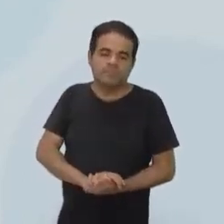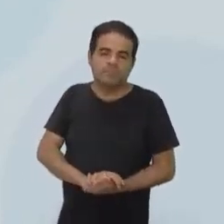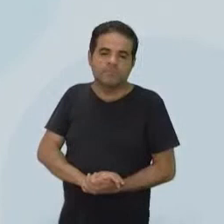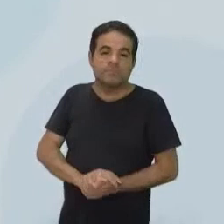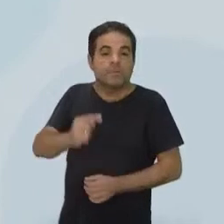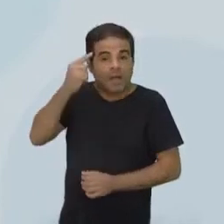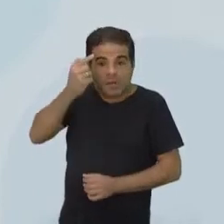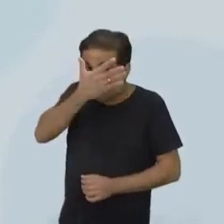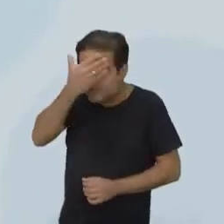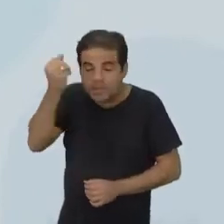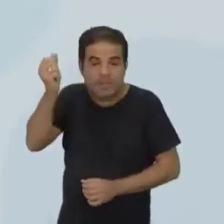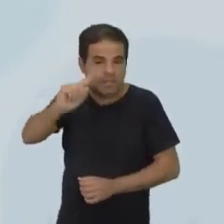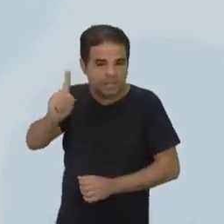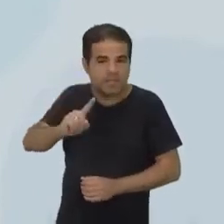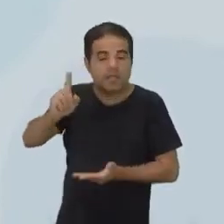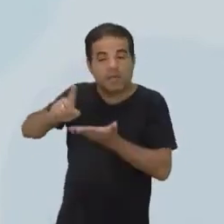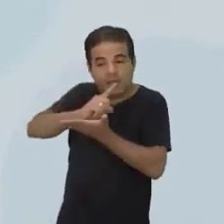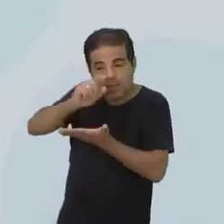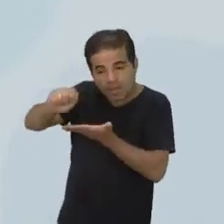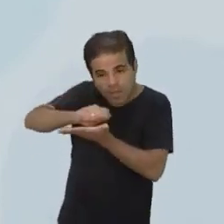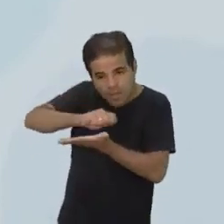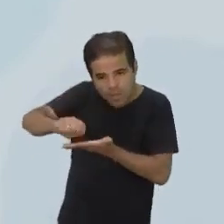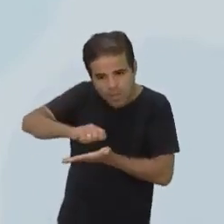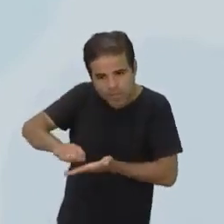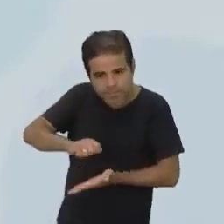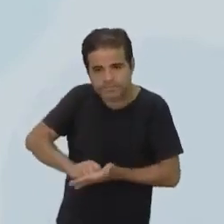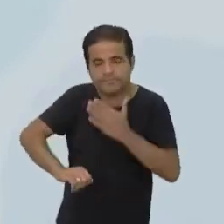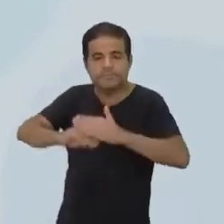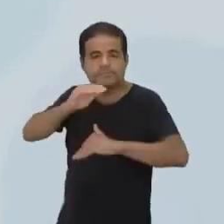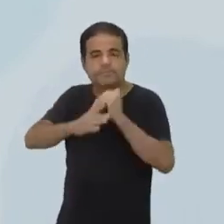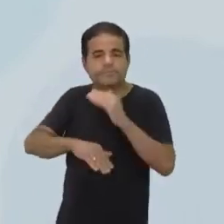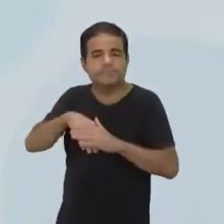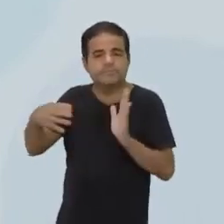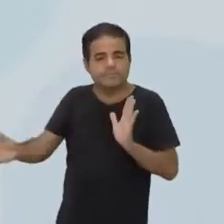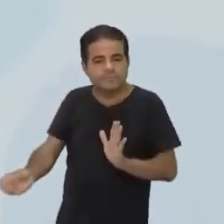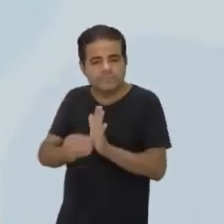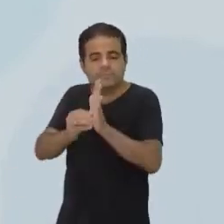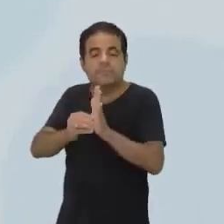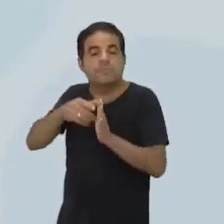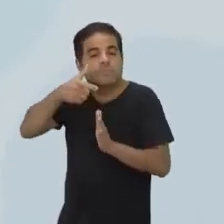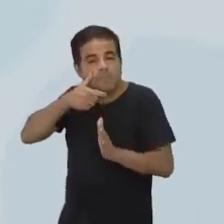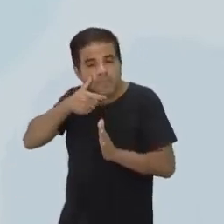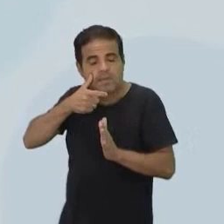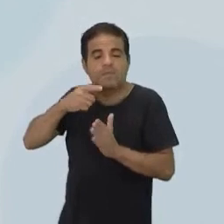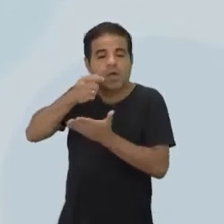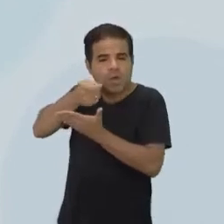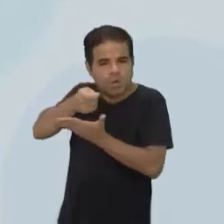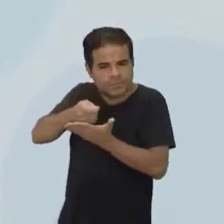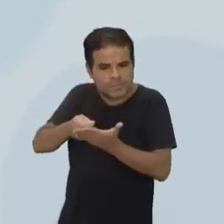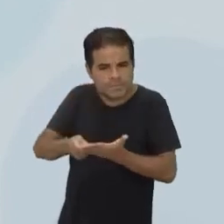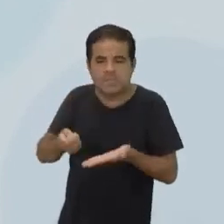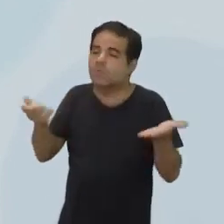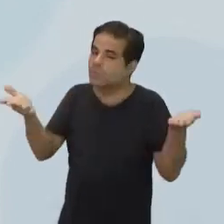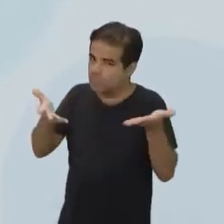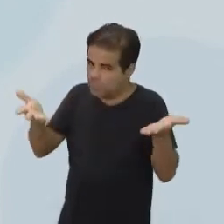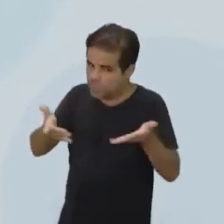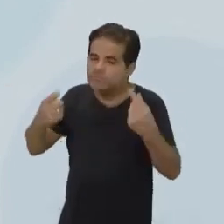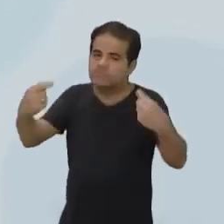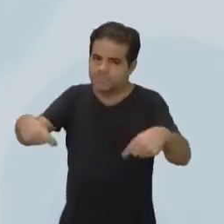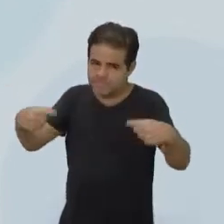Então, não esqueçam de pegar o diário de bordo de vocês para fazer as anotações que teremos